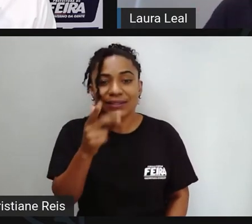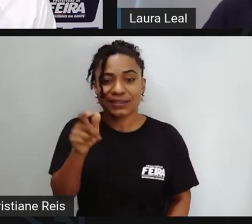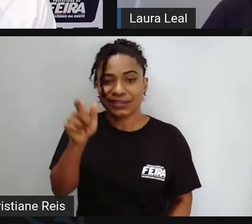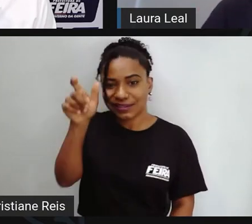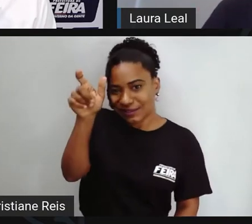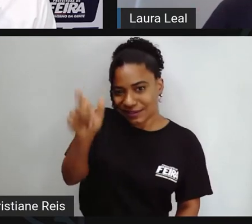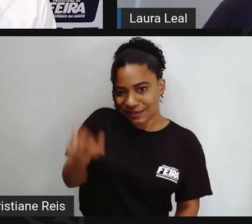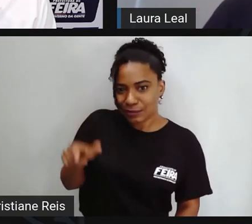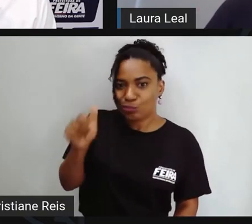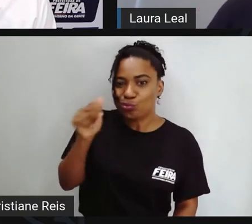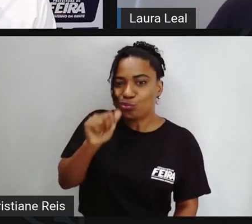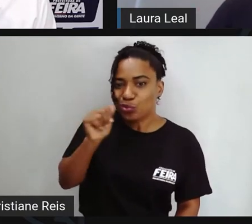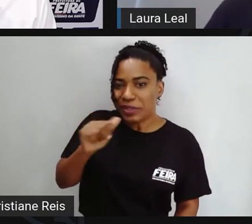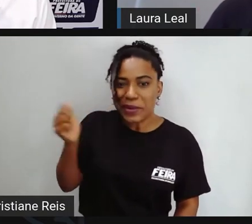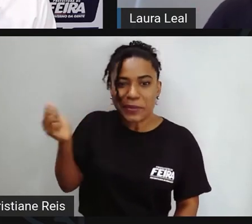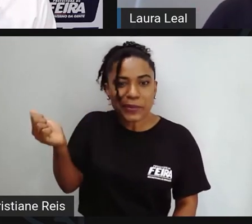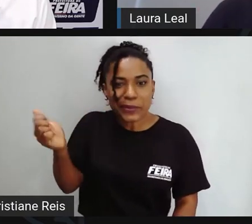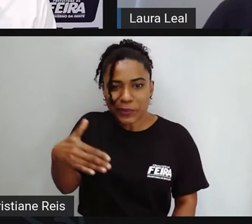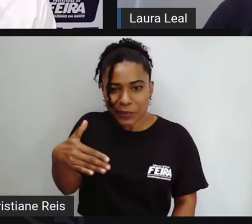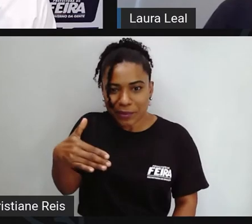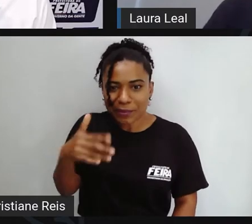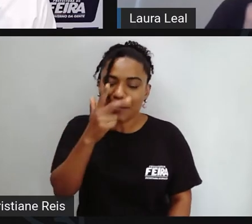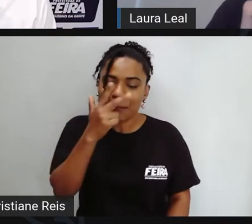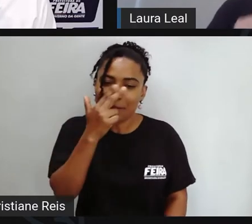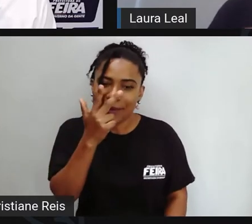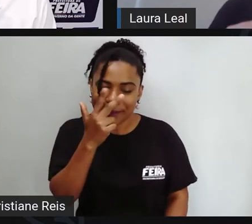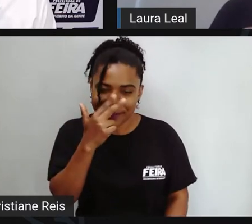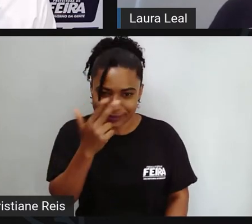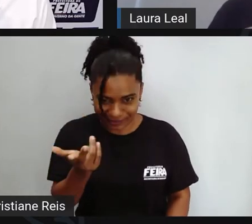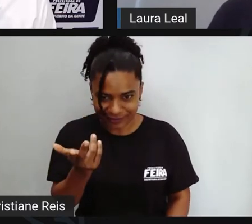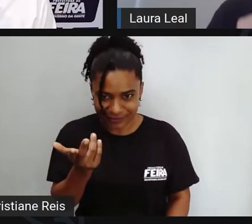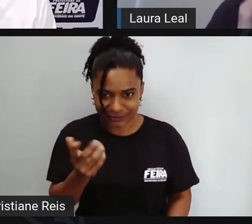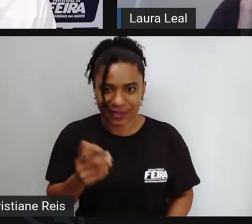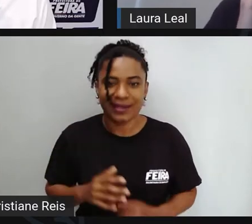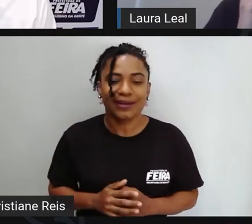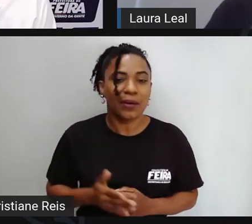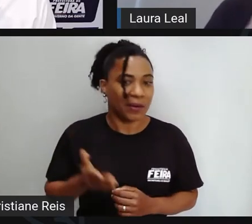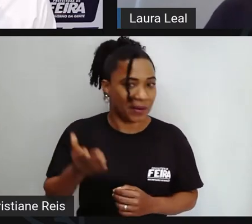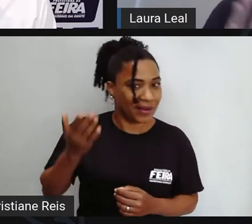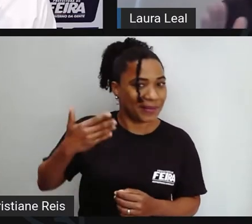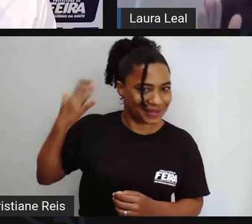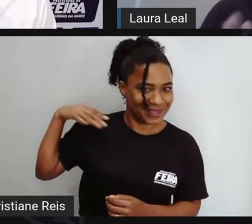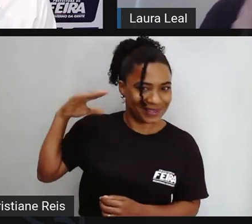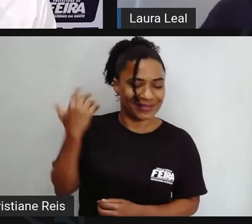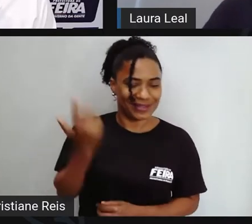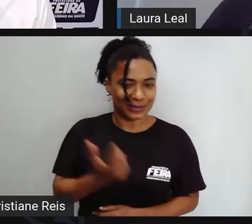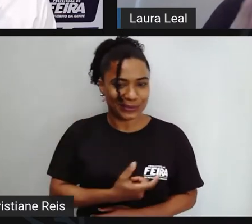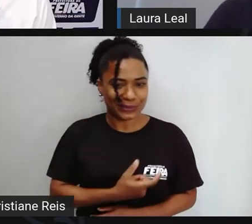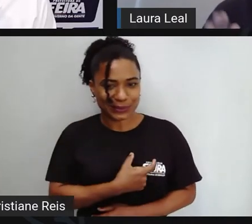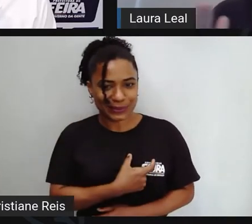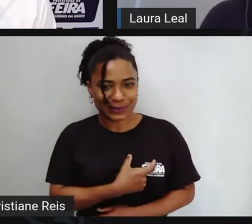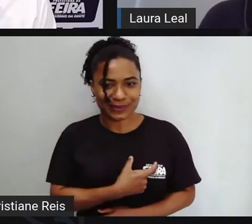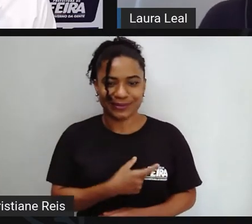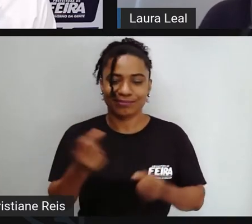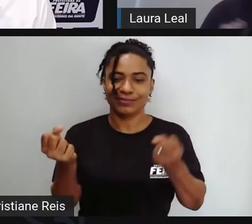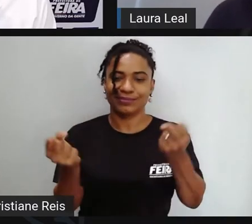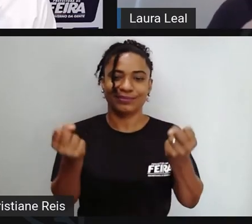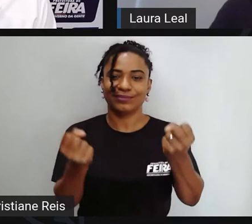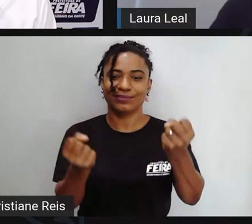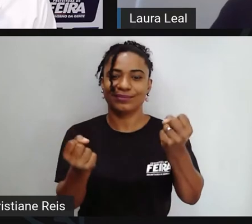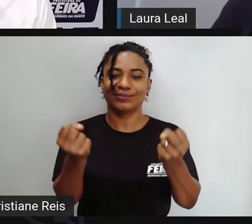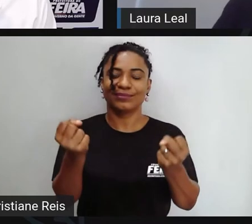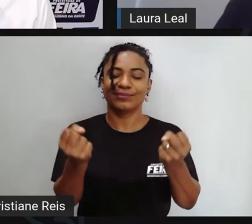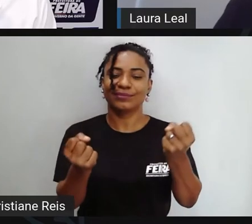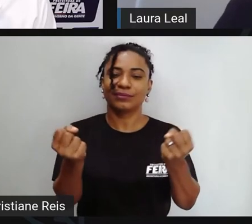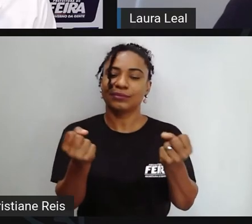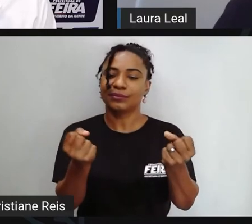no trânsito, assim que eu comecei a dirigir, uma das coisas que mais me chamou a atenção é isso. Sempre era porque era uma mulher dirigindo, né? Eu